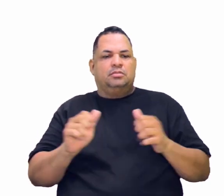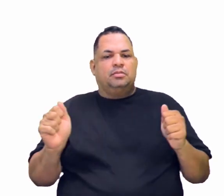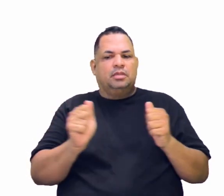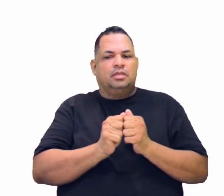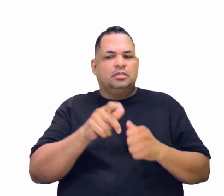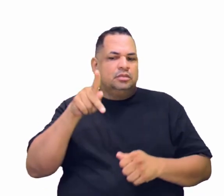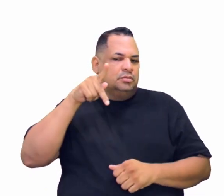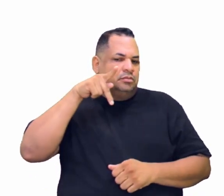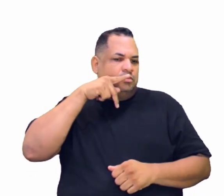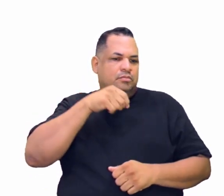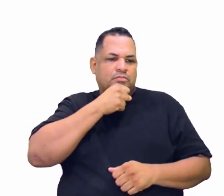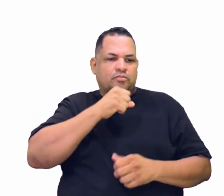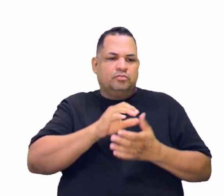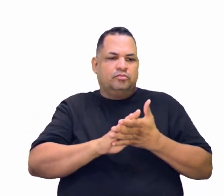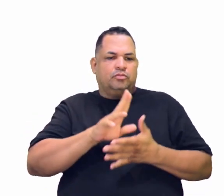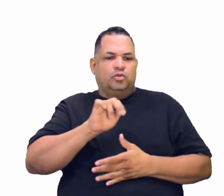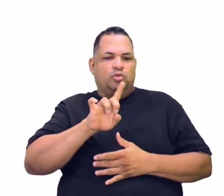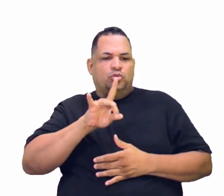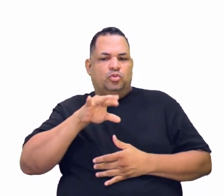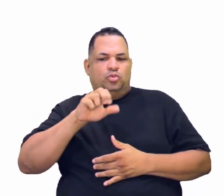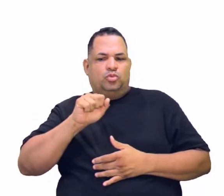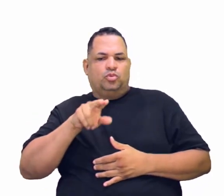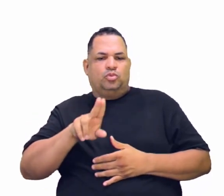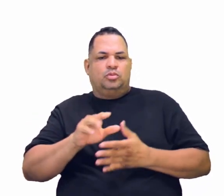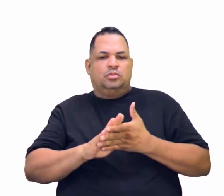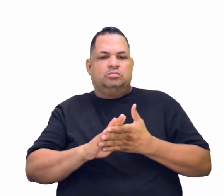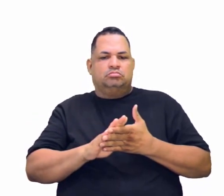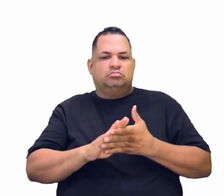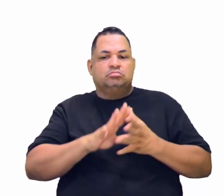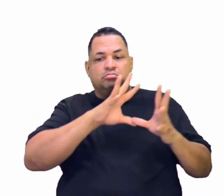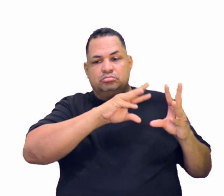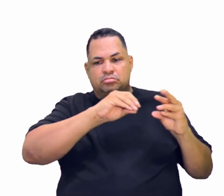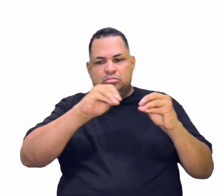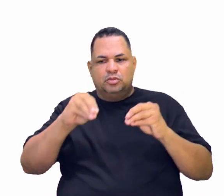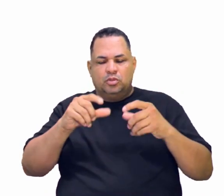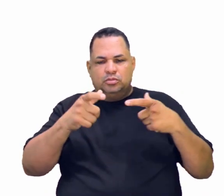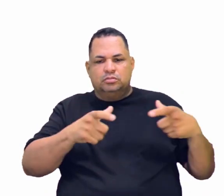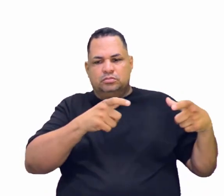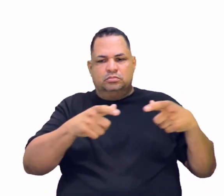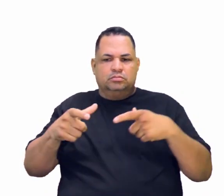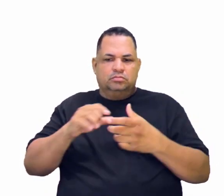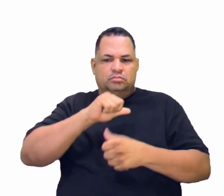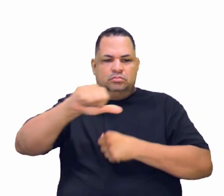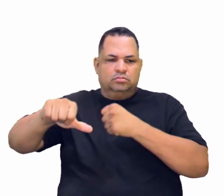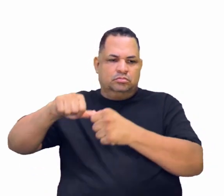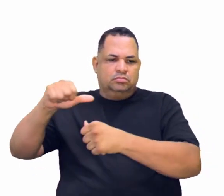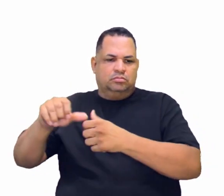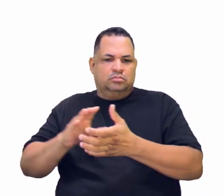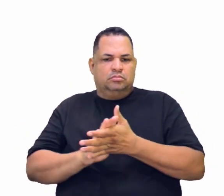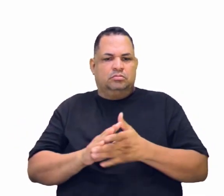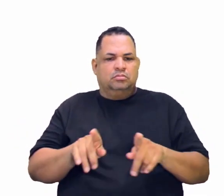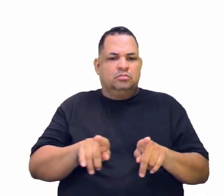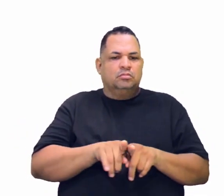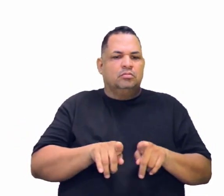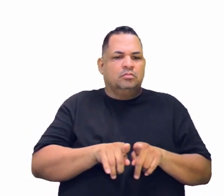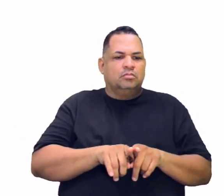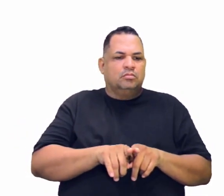Velho. Urutucuru, esses são nômades, e o